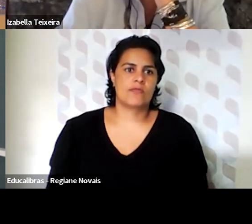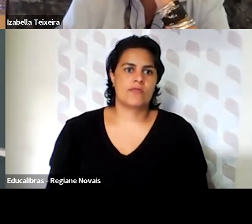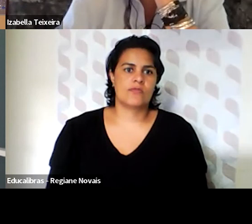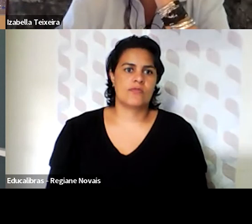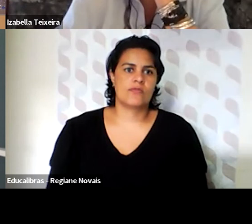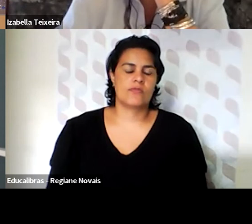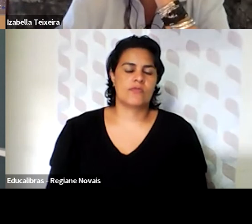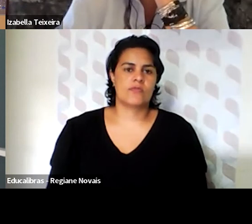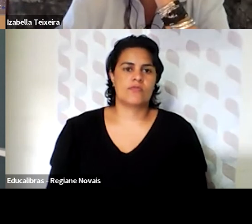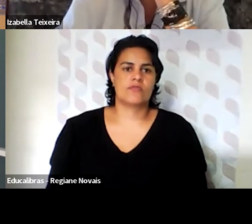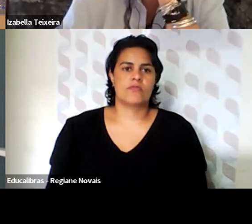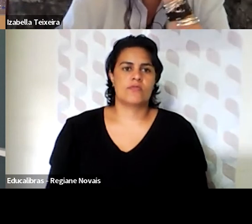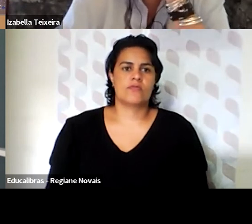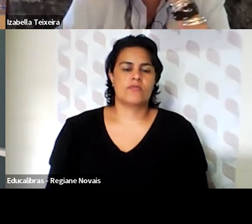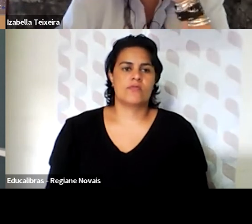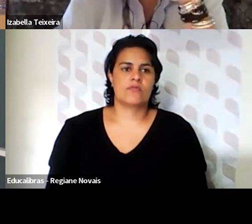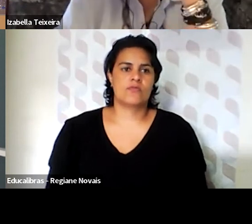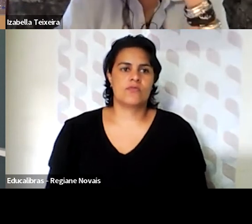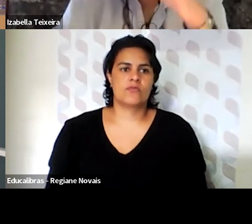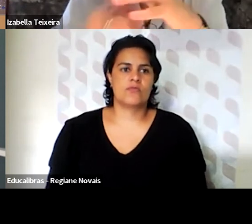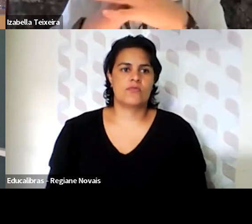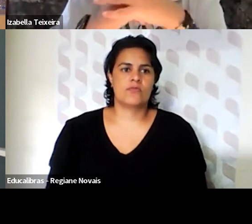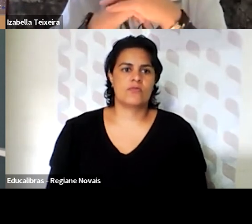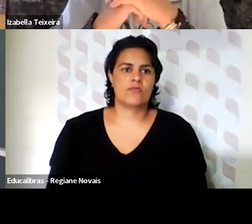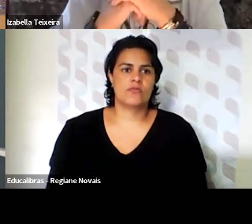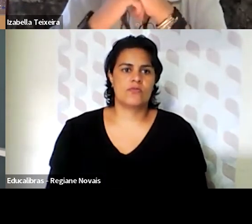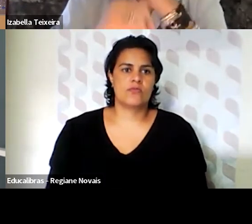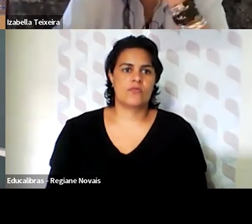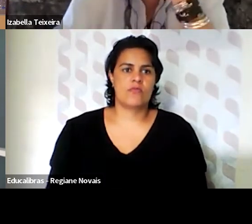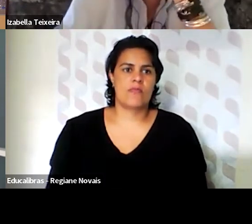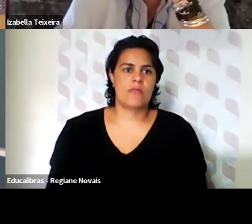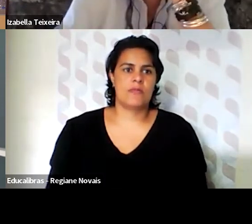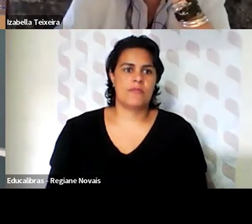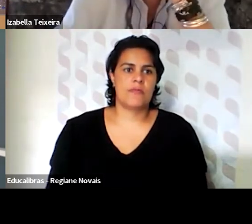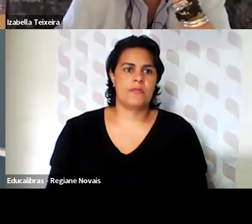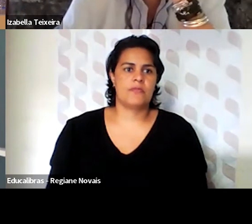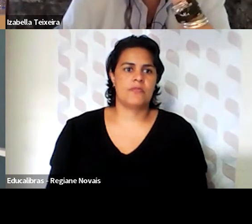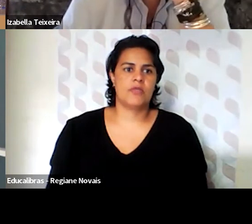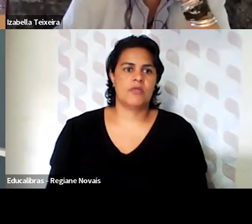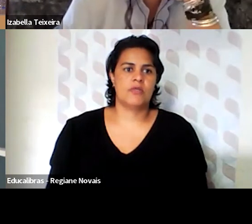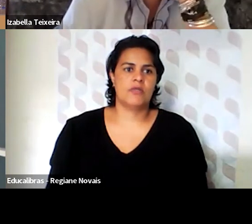notre travail aussi ici en Europe et partout ailleurs dans le monde. Merci à vous tous.